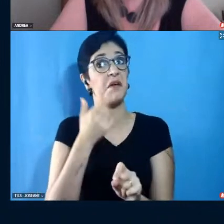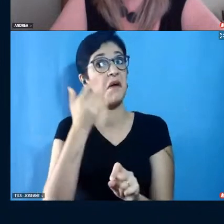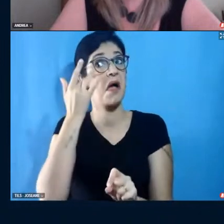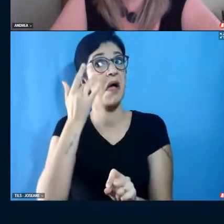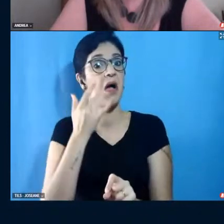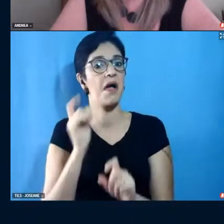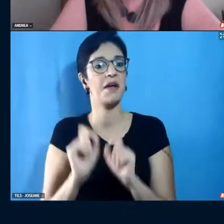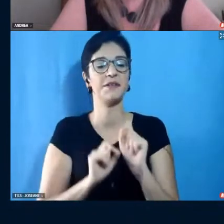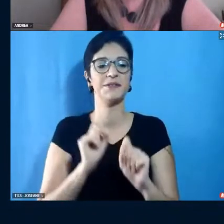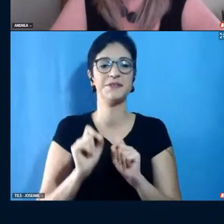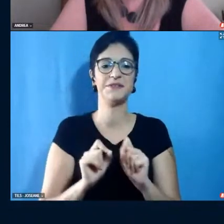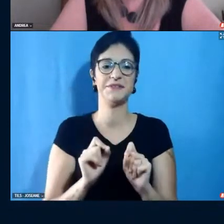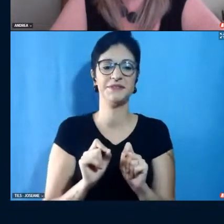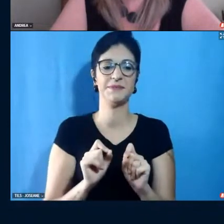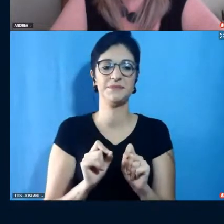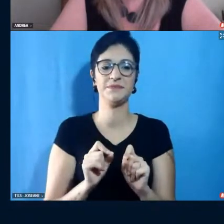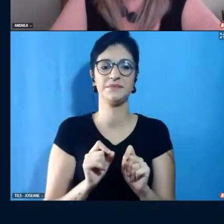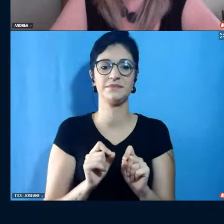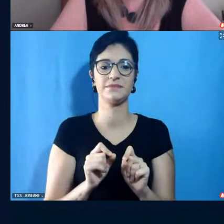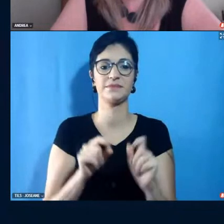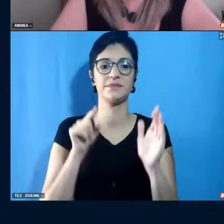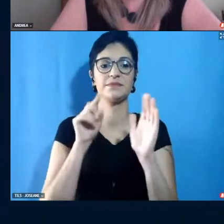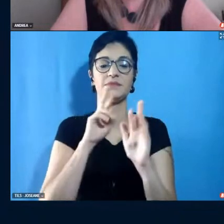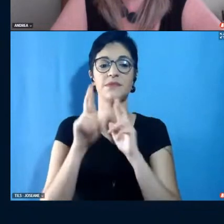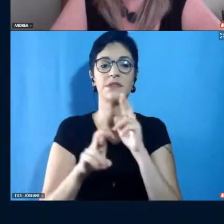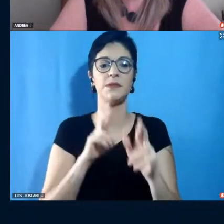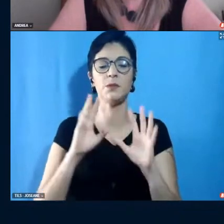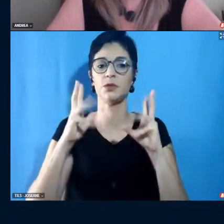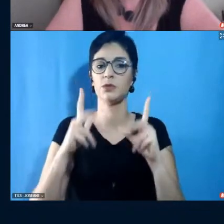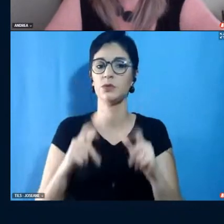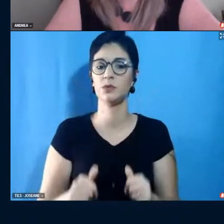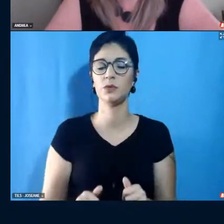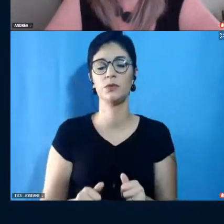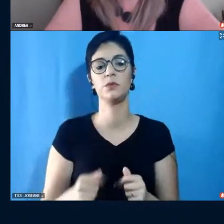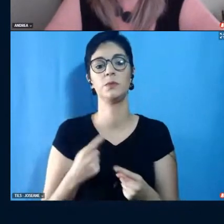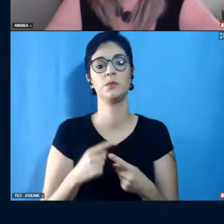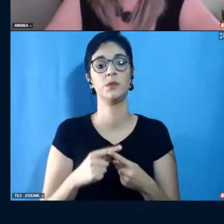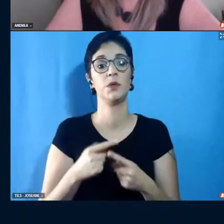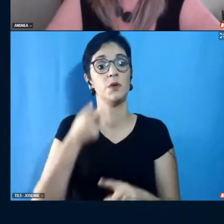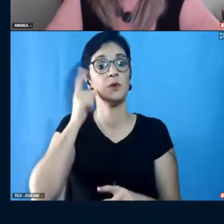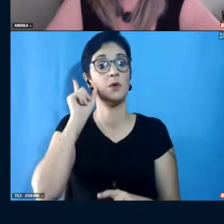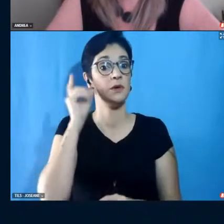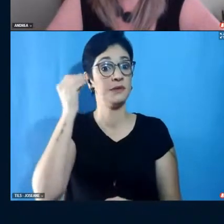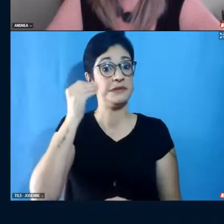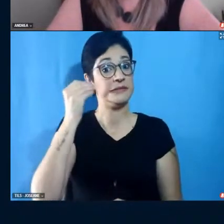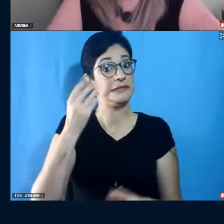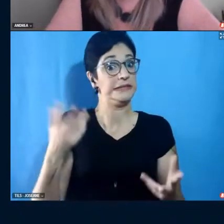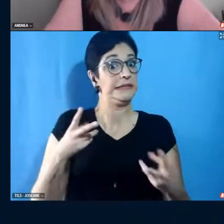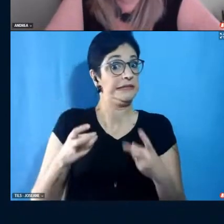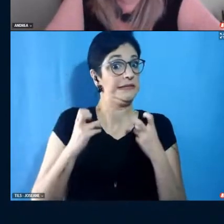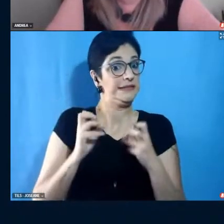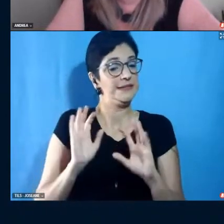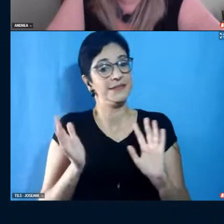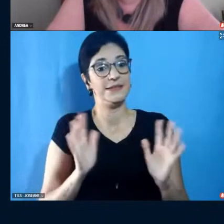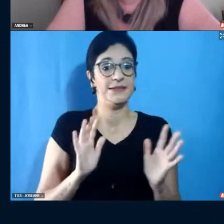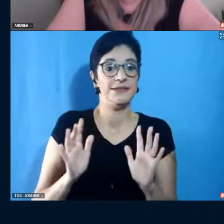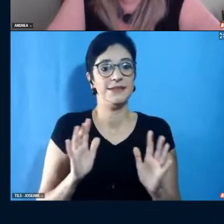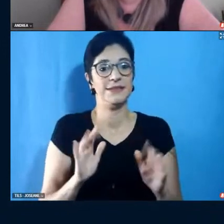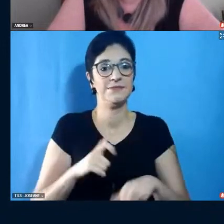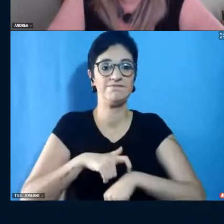que a resposta de todo mundo aqui, não sei se vai ser possível. Nossa experiência ontem não foi assim, né, André? Eu até acho